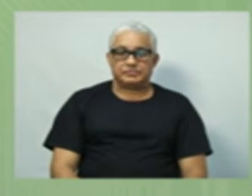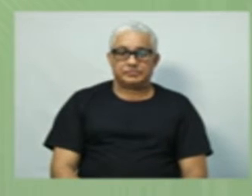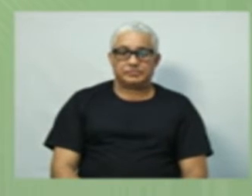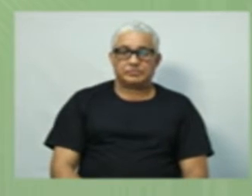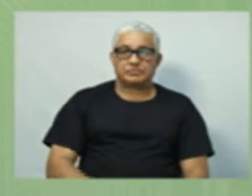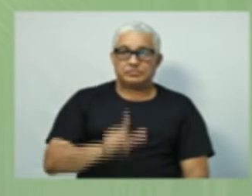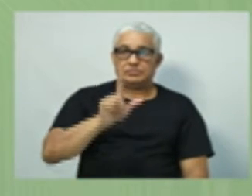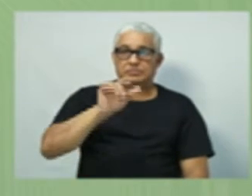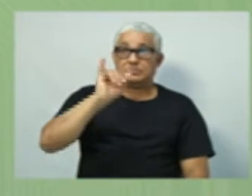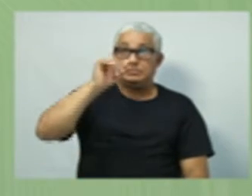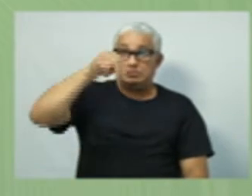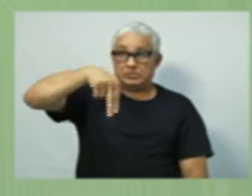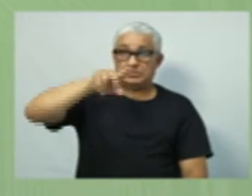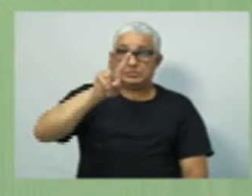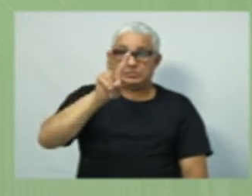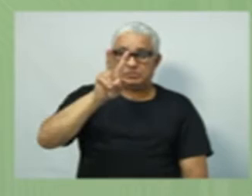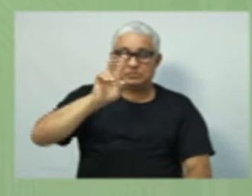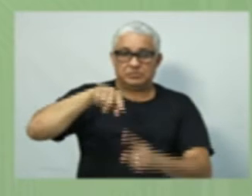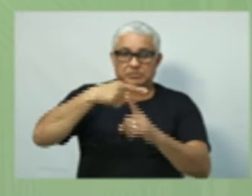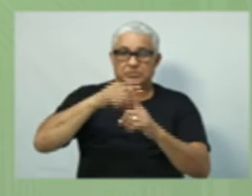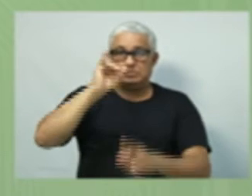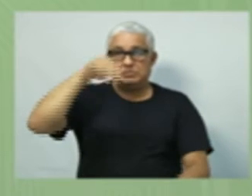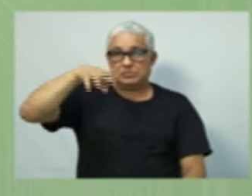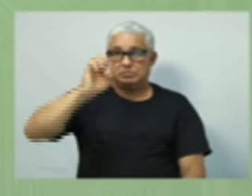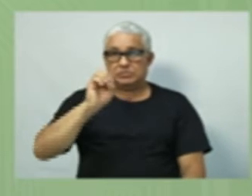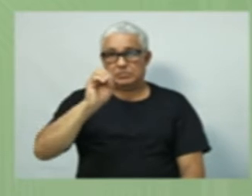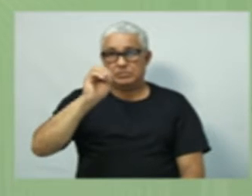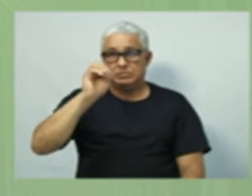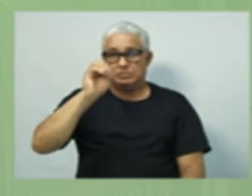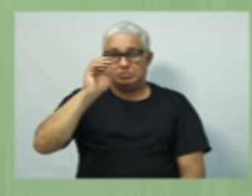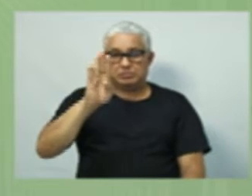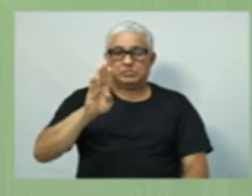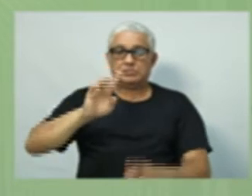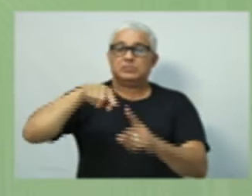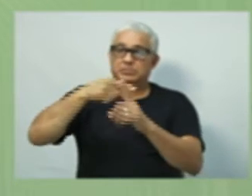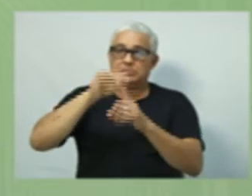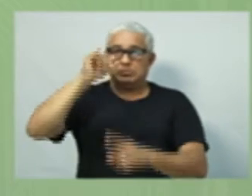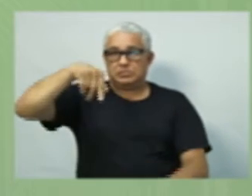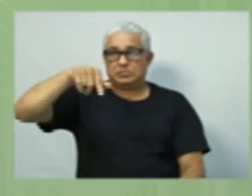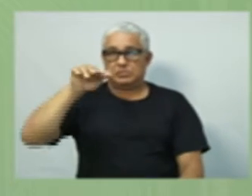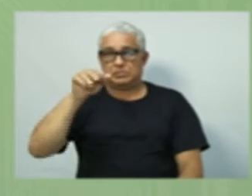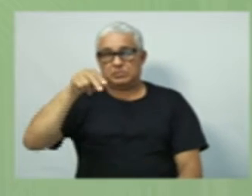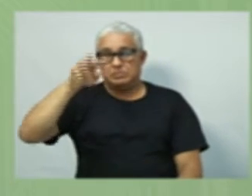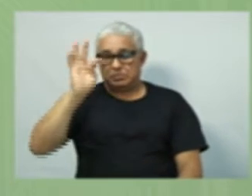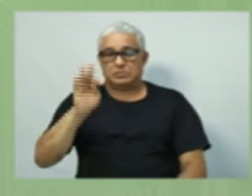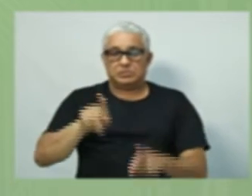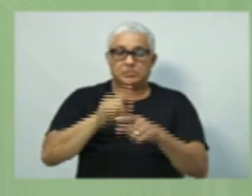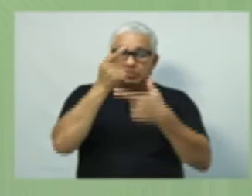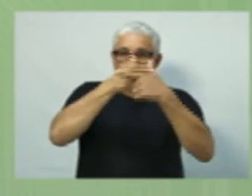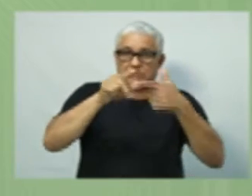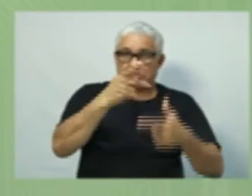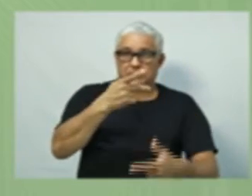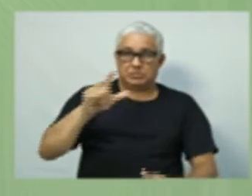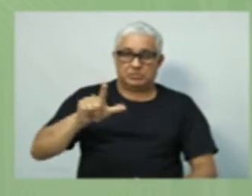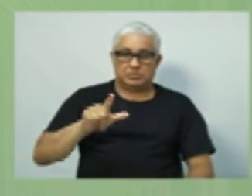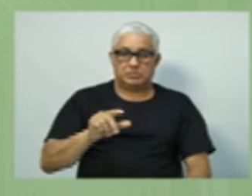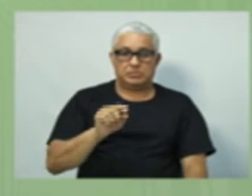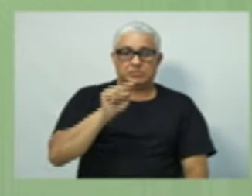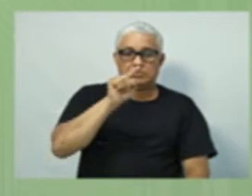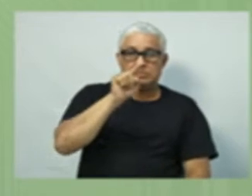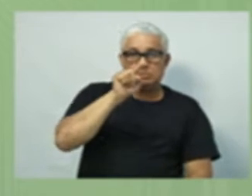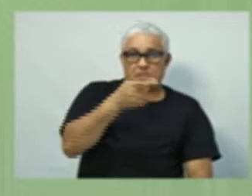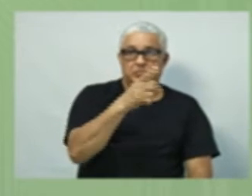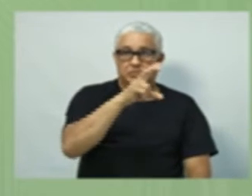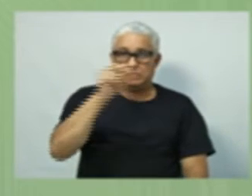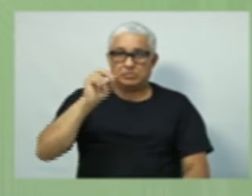investimento imobilizado mais o intangível e vou dividir pelo meu pele o investimento é 1500